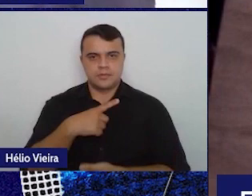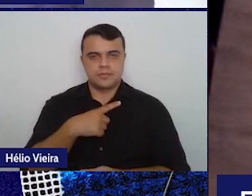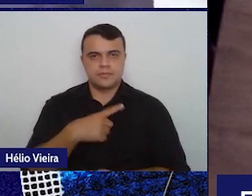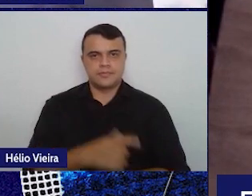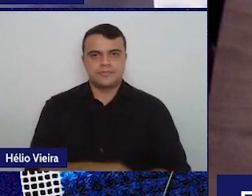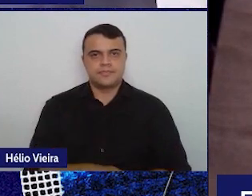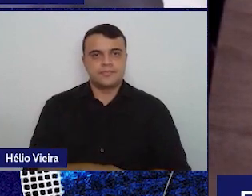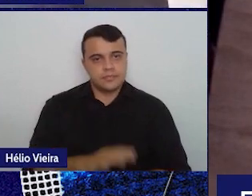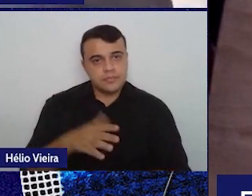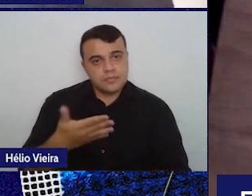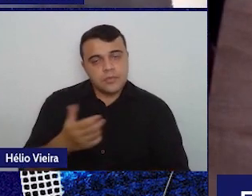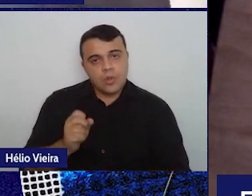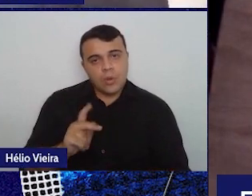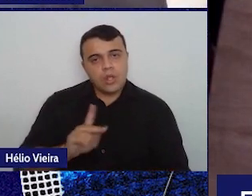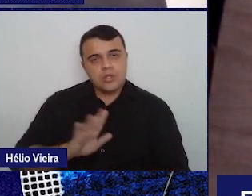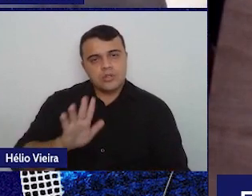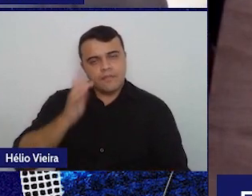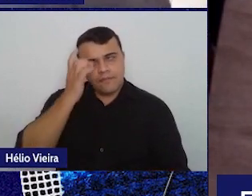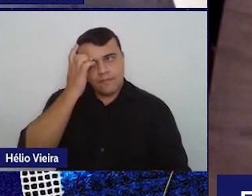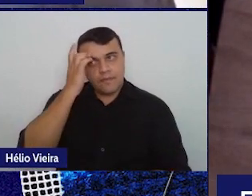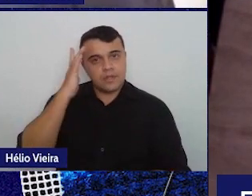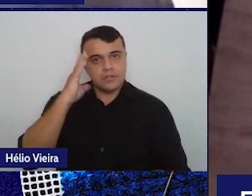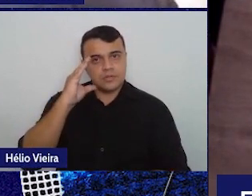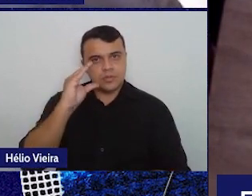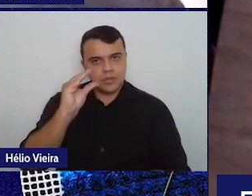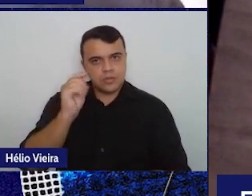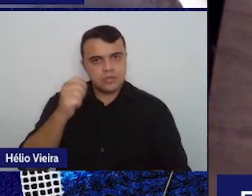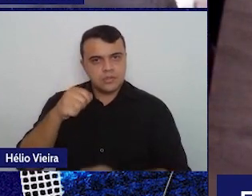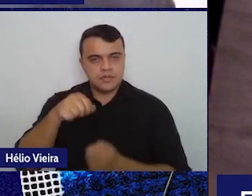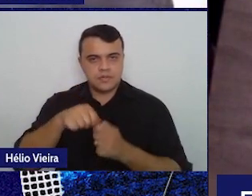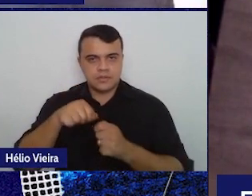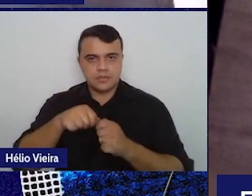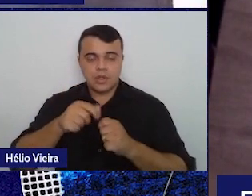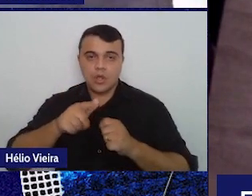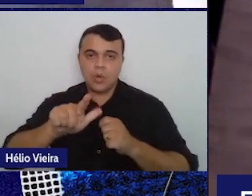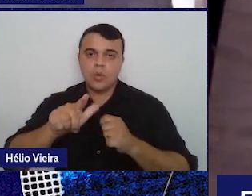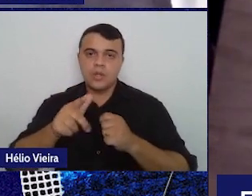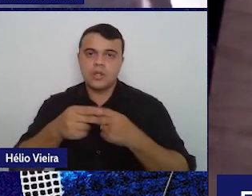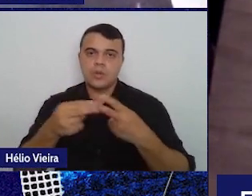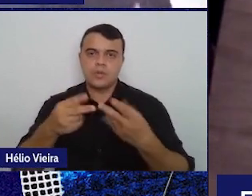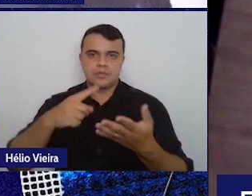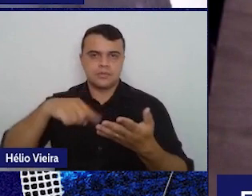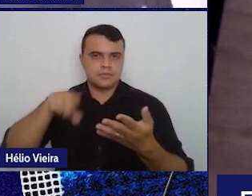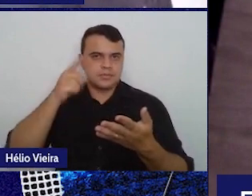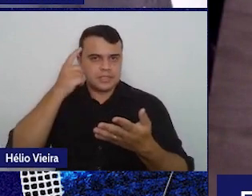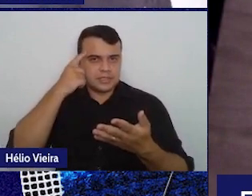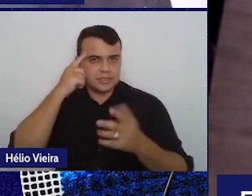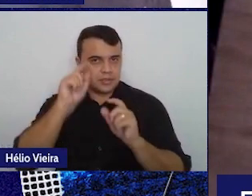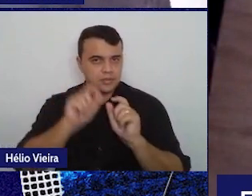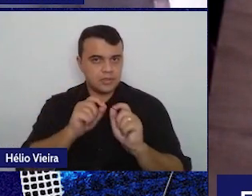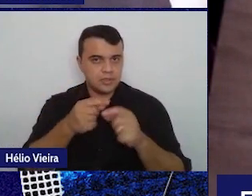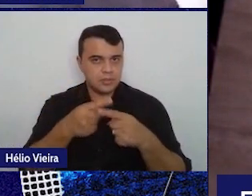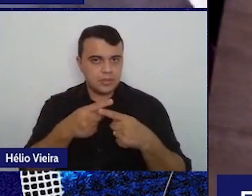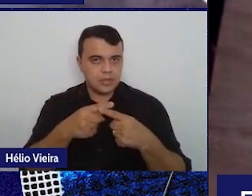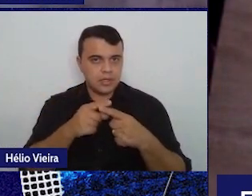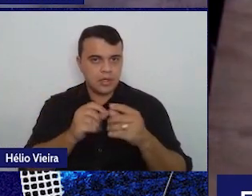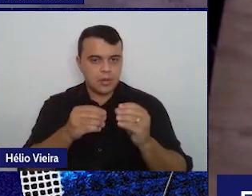Então é isso, gente. É super tranquilo, super fácil de trabalhar. Outra coisa que a gente pode trabalhar também